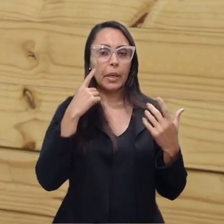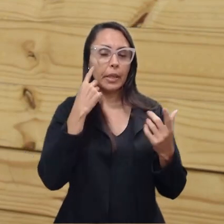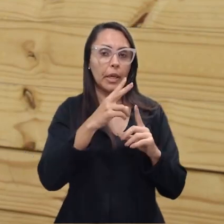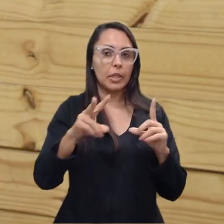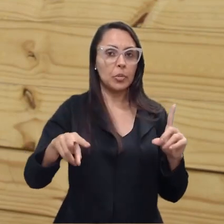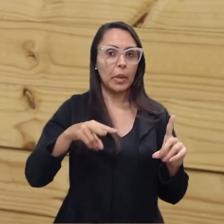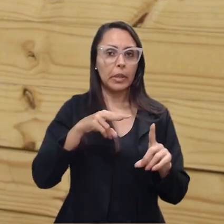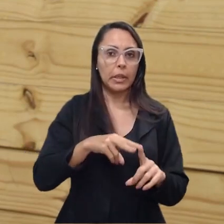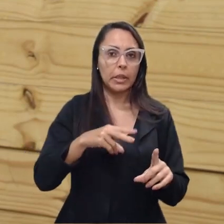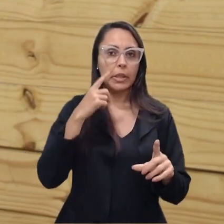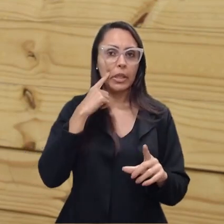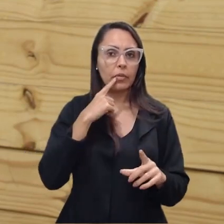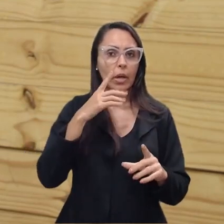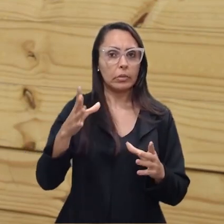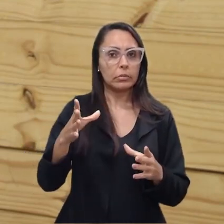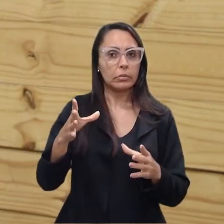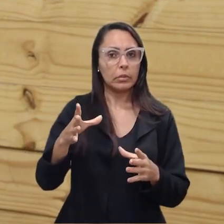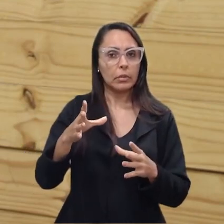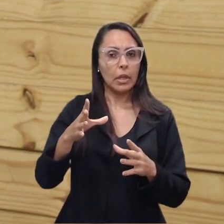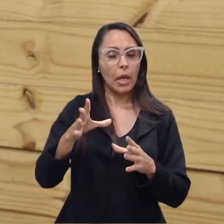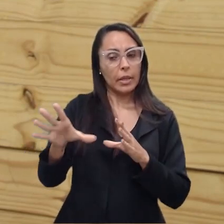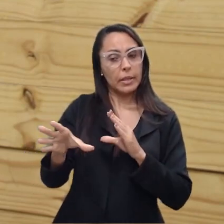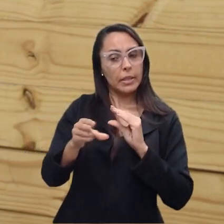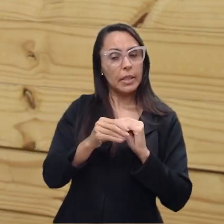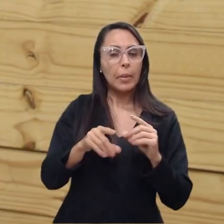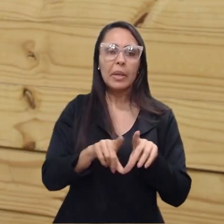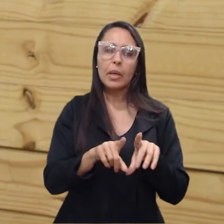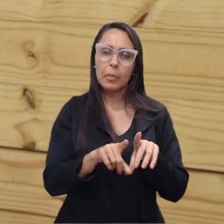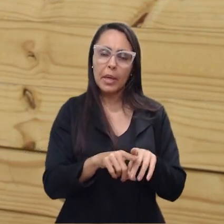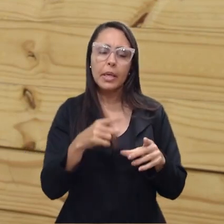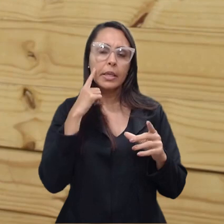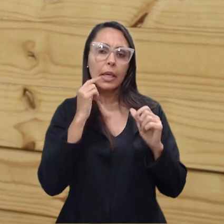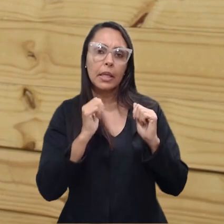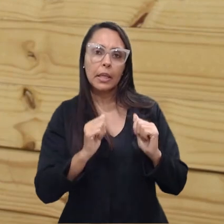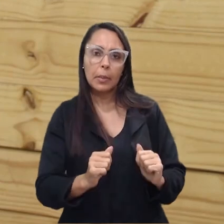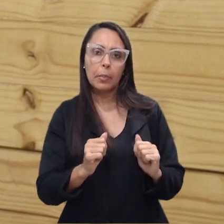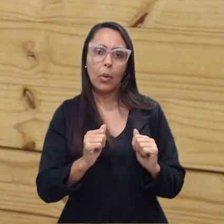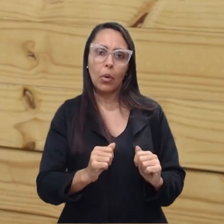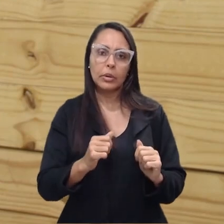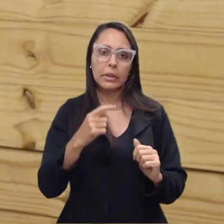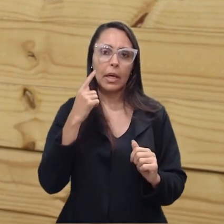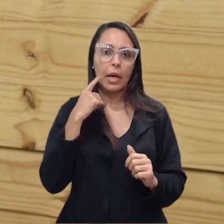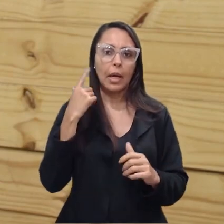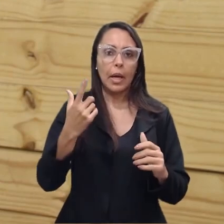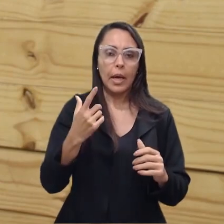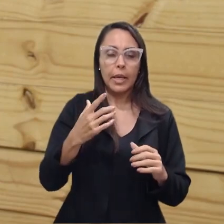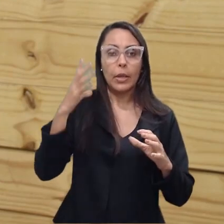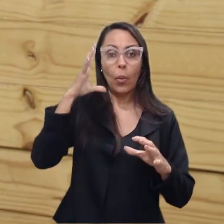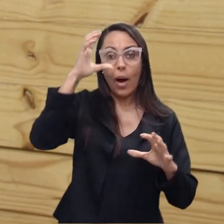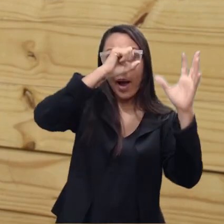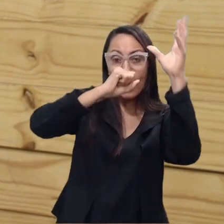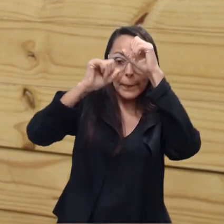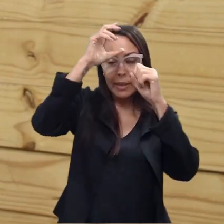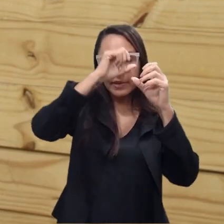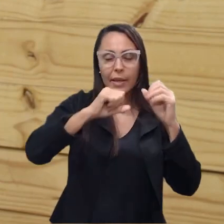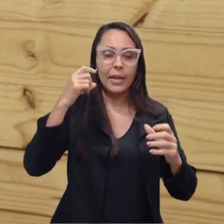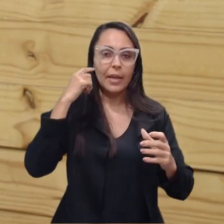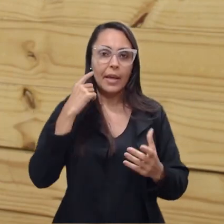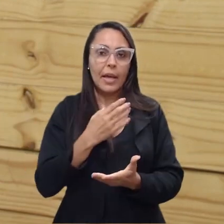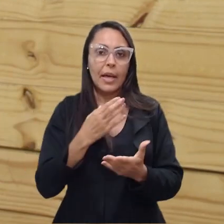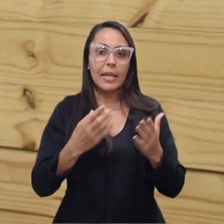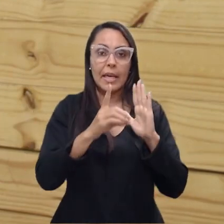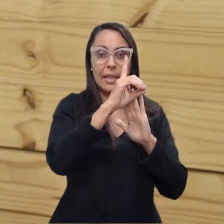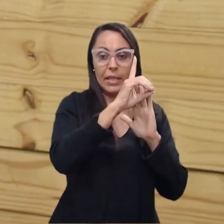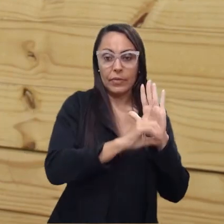respectiva rede adquira, mas que ele também possa se atualizar através desse material. E é dever,